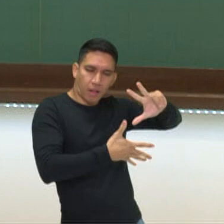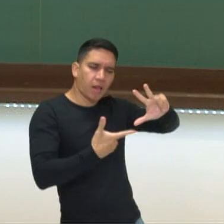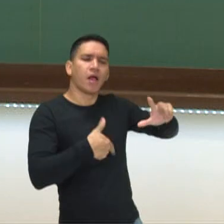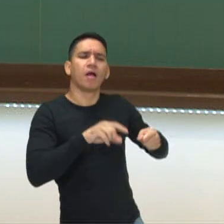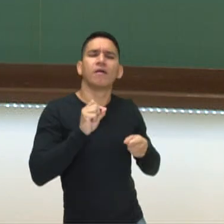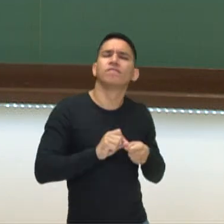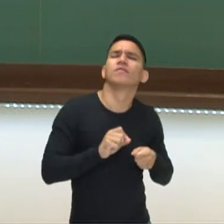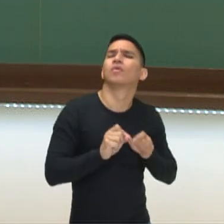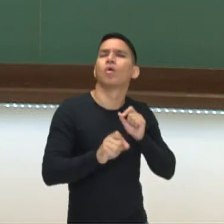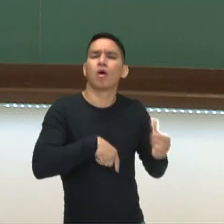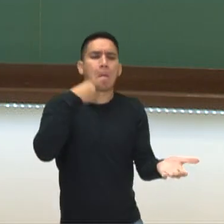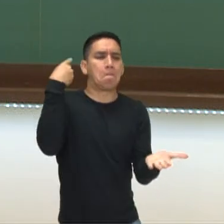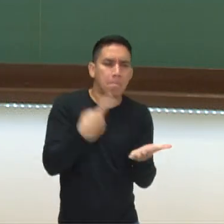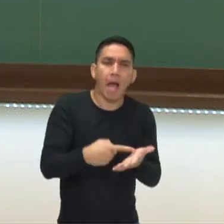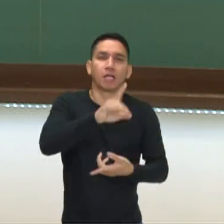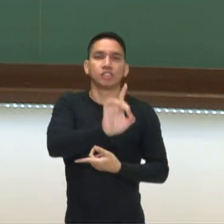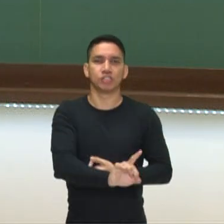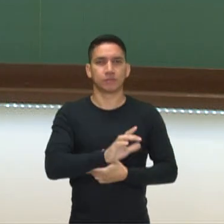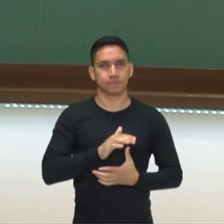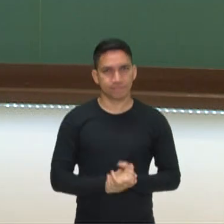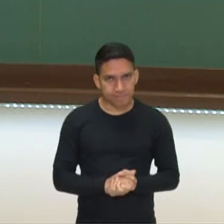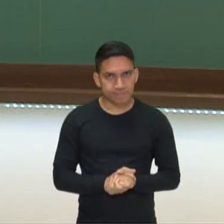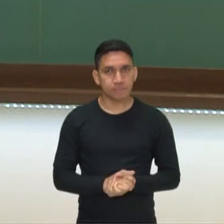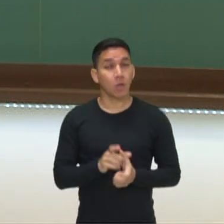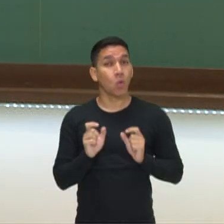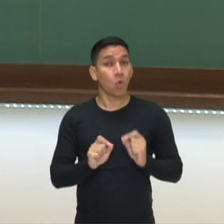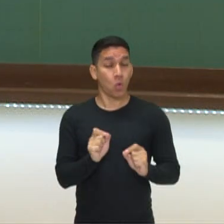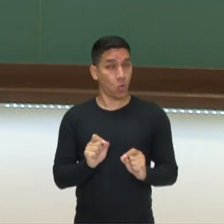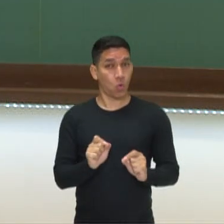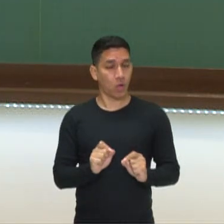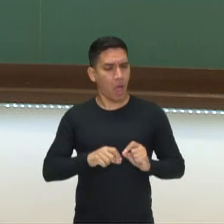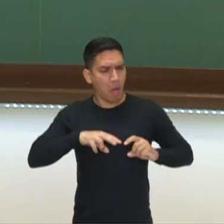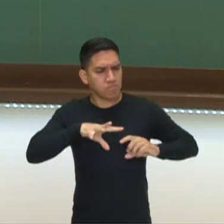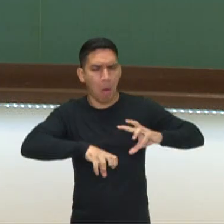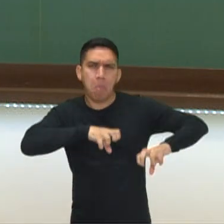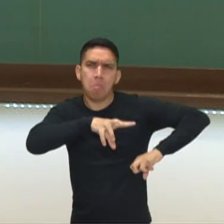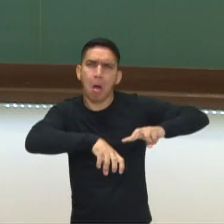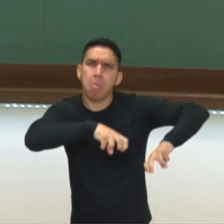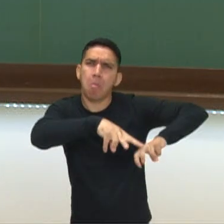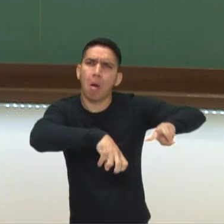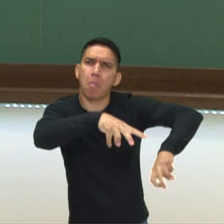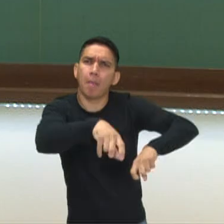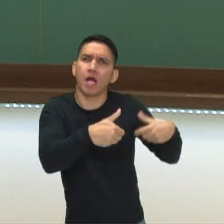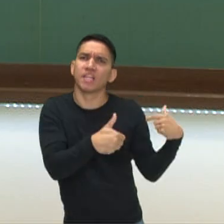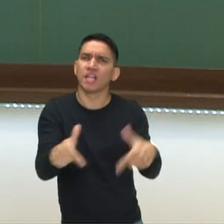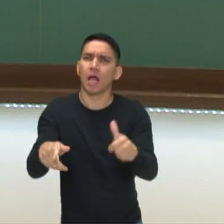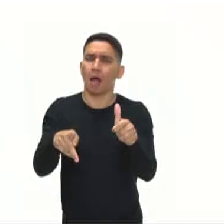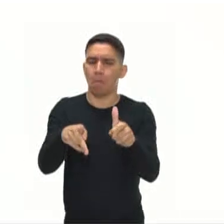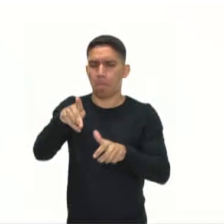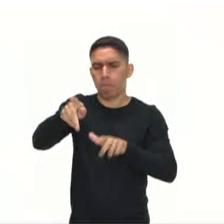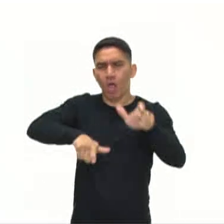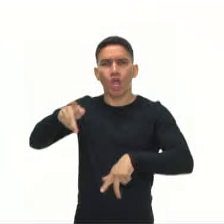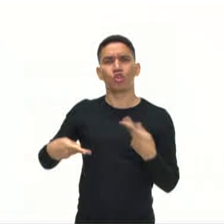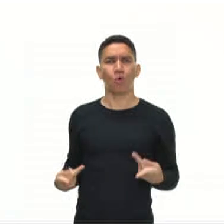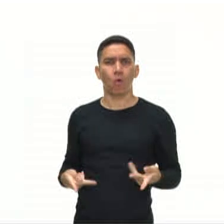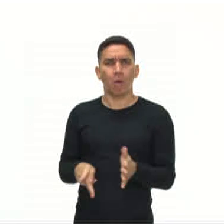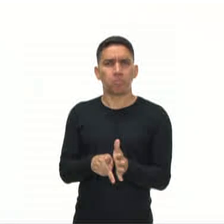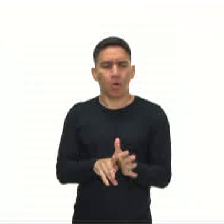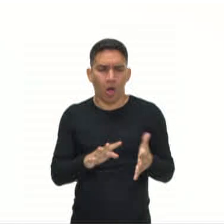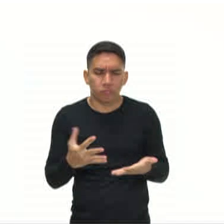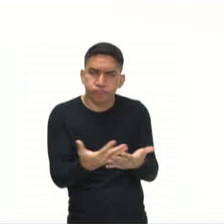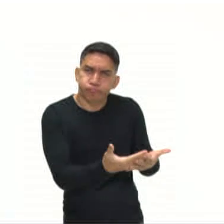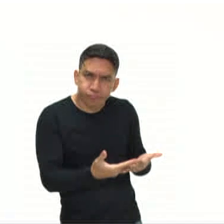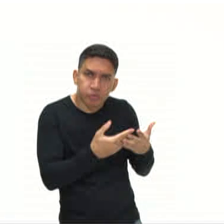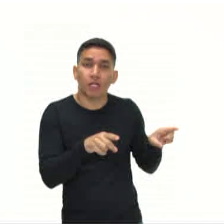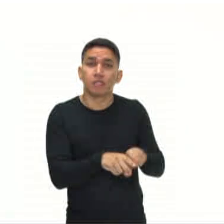ele estabelecia esse direito, que era de explorar o trabalho dos povos originários nas minas, nas plantações e